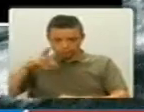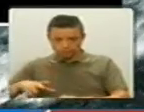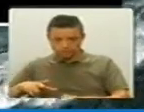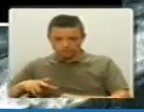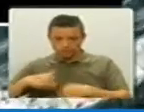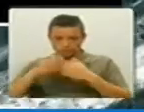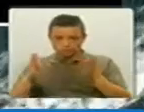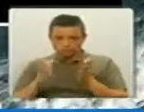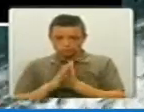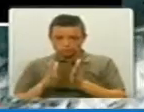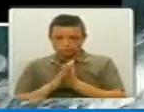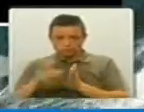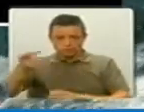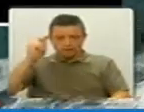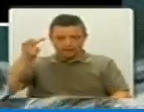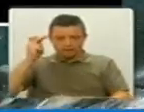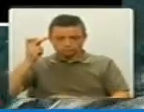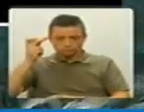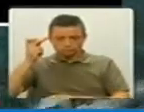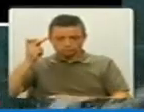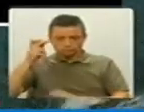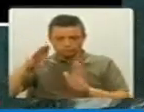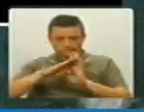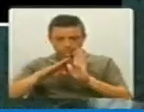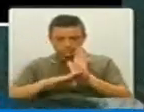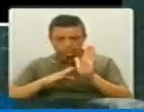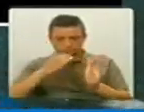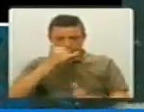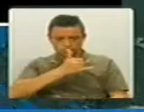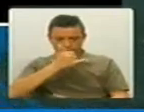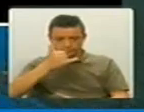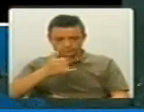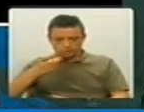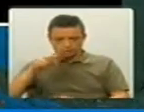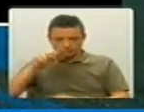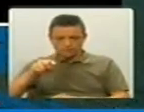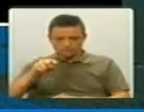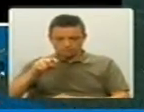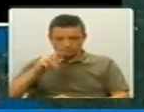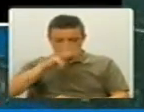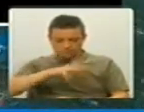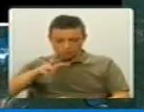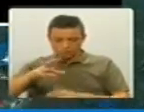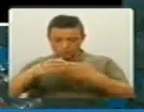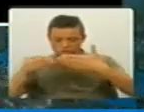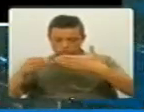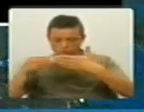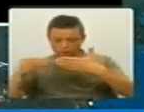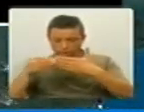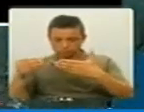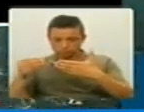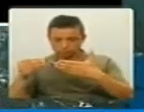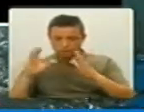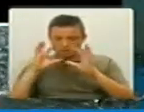anos, passam por este software cerca de 229 mil milhões de dólares por ano, e isto equivale a